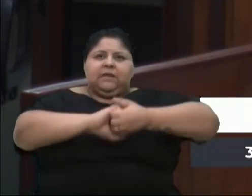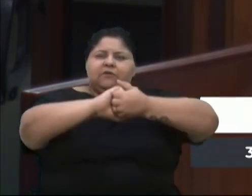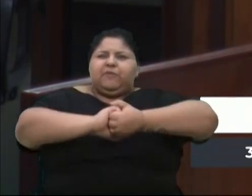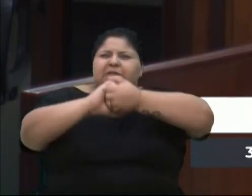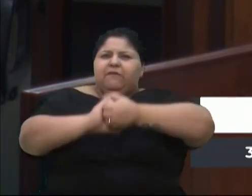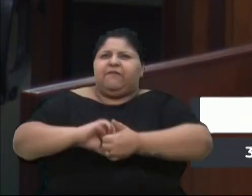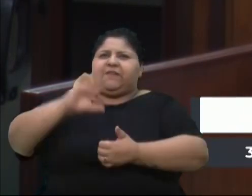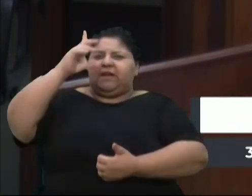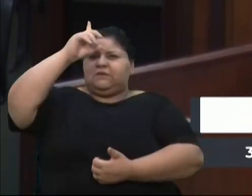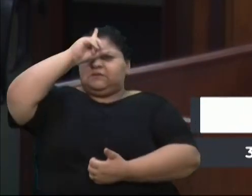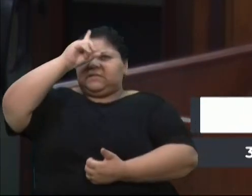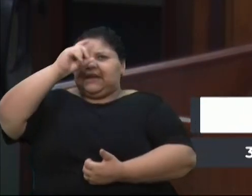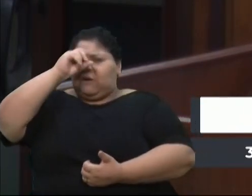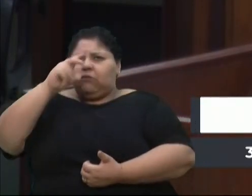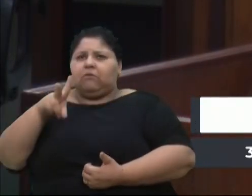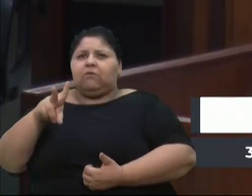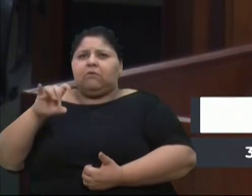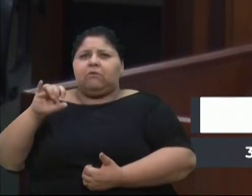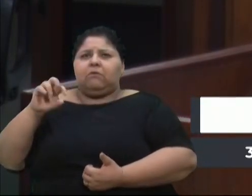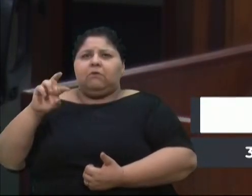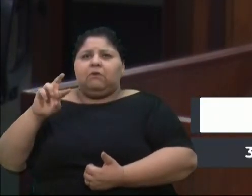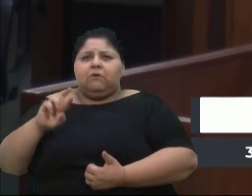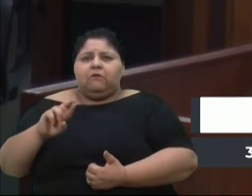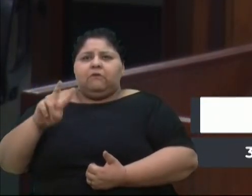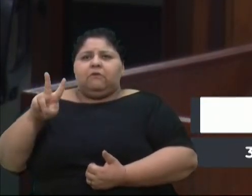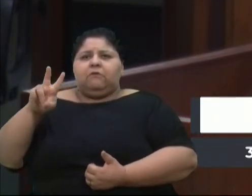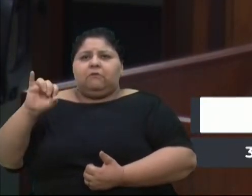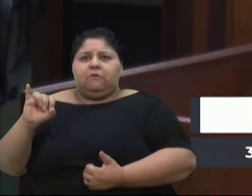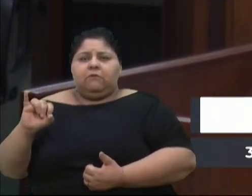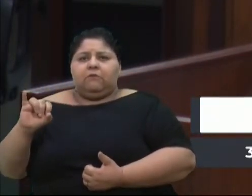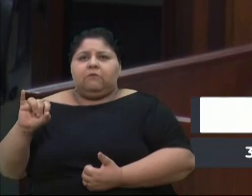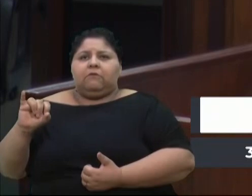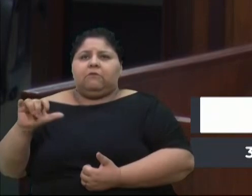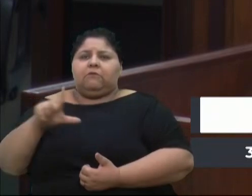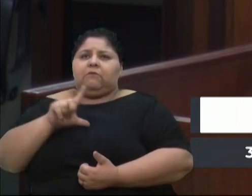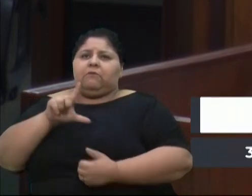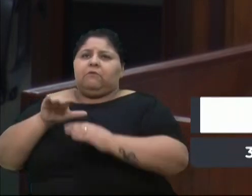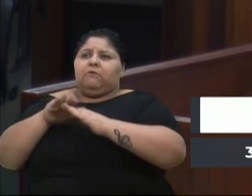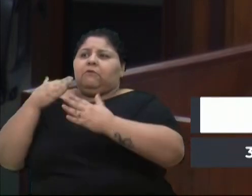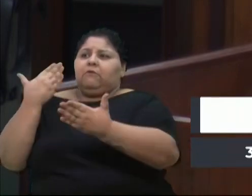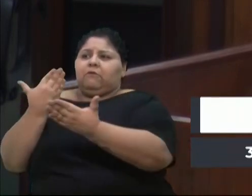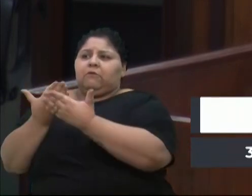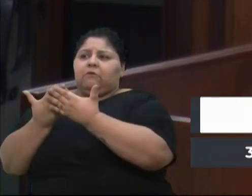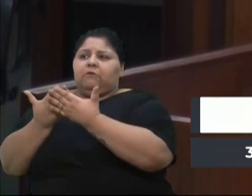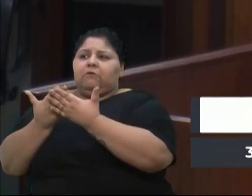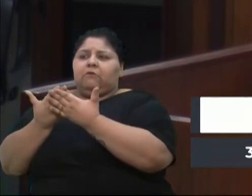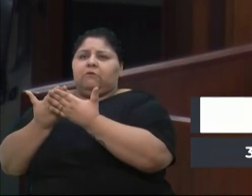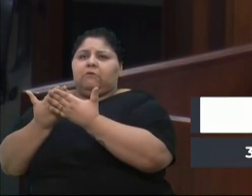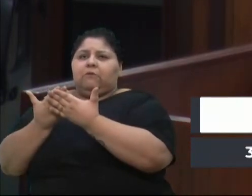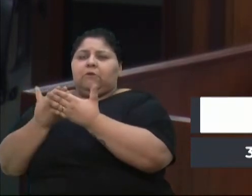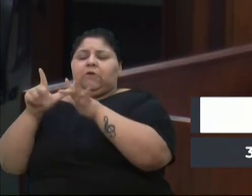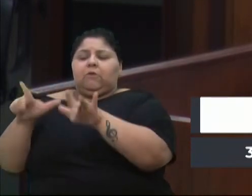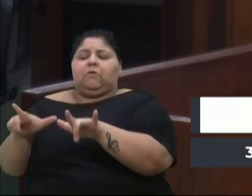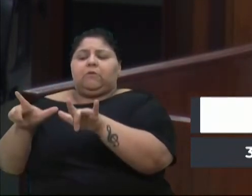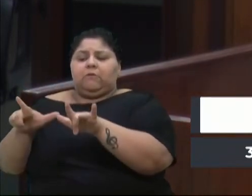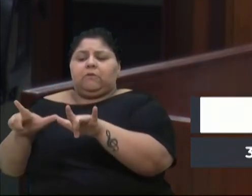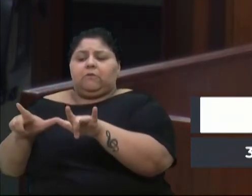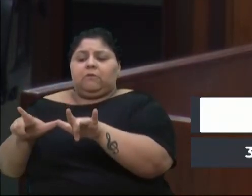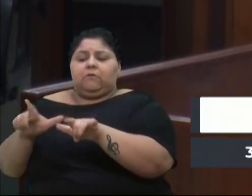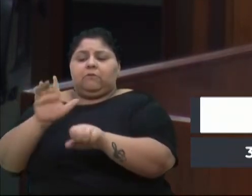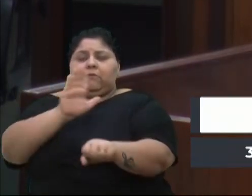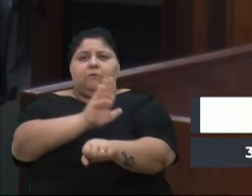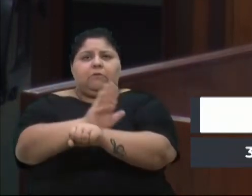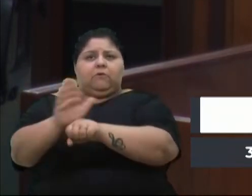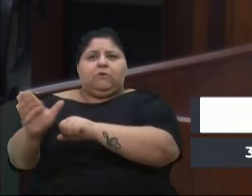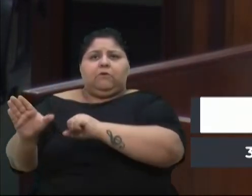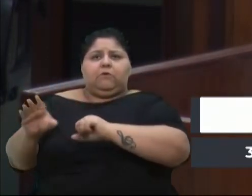para o prefeito colocar essa nova escola Laurindo Fórmula, aonde vai ajudar muito a